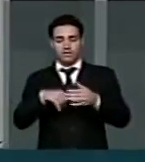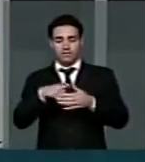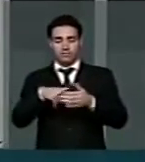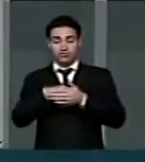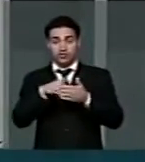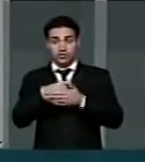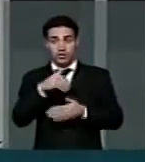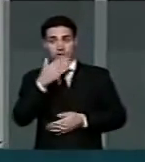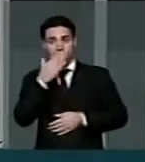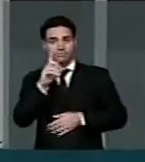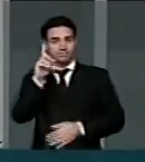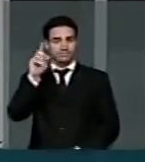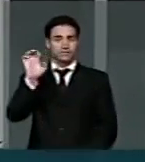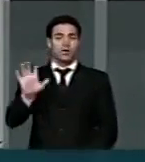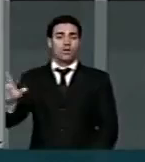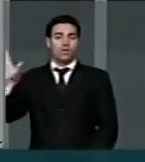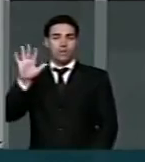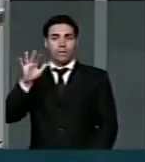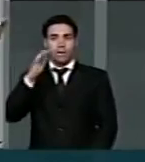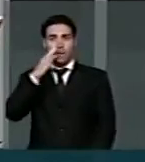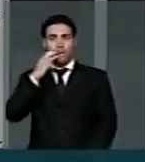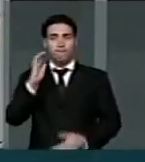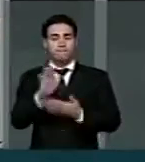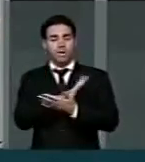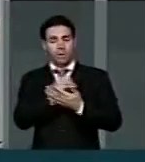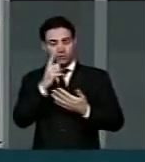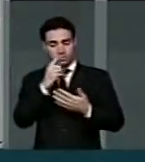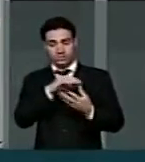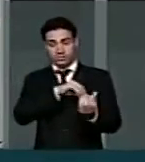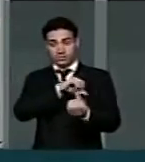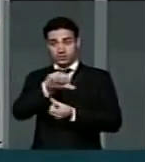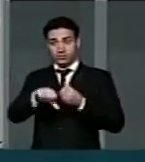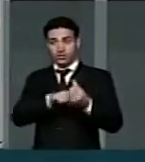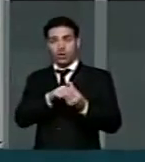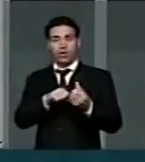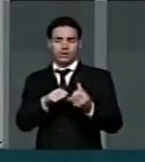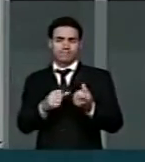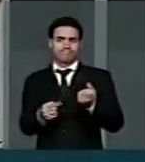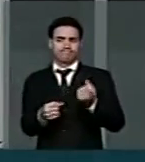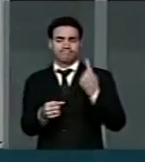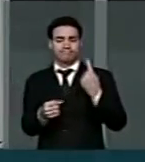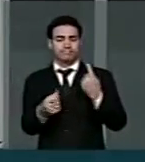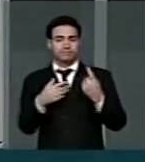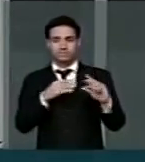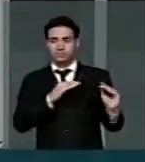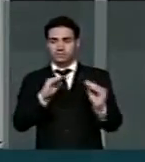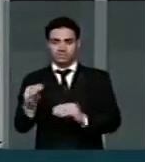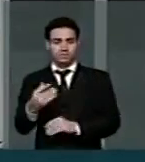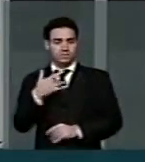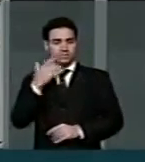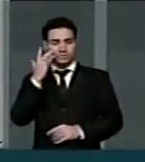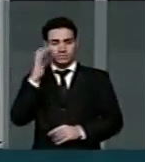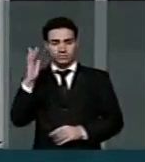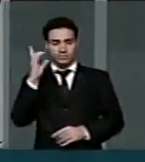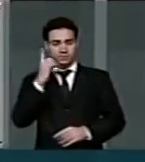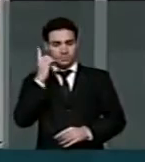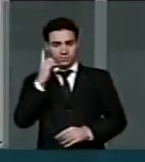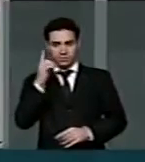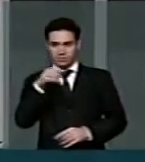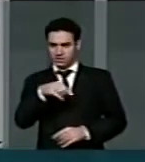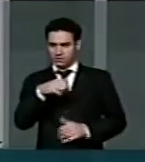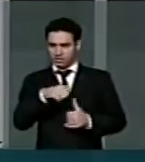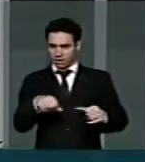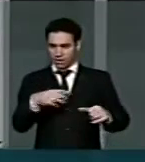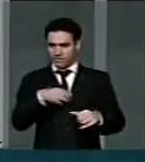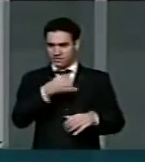alguns, sinceramente, algumas trocas me surpreendem absolutamente. Não sabia que o deputado estava tão insatisfeito